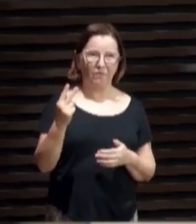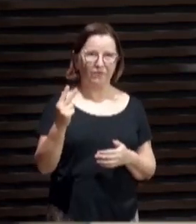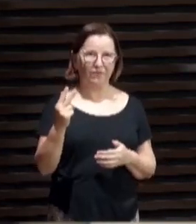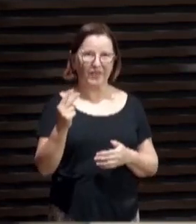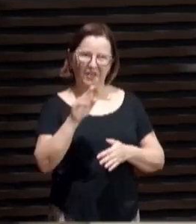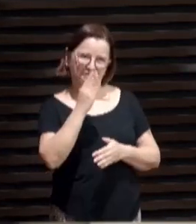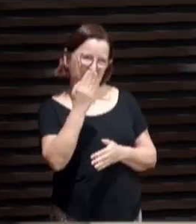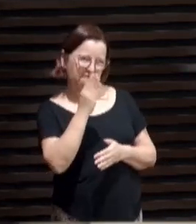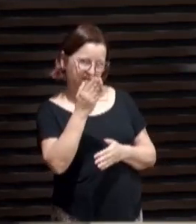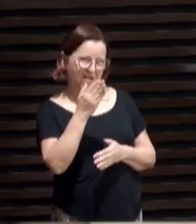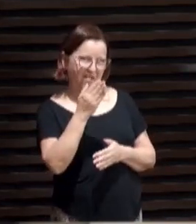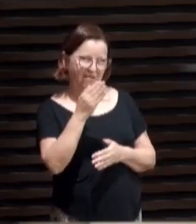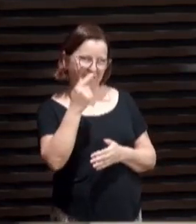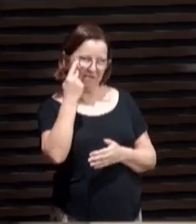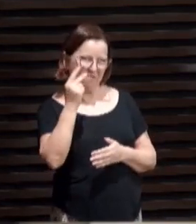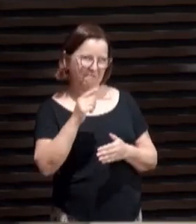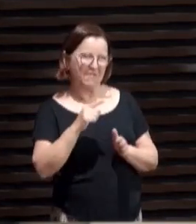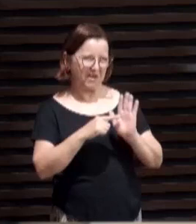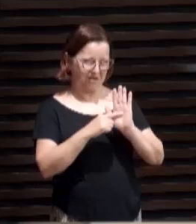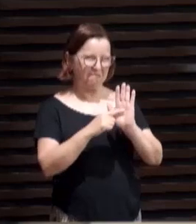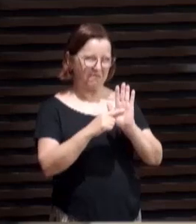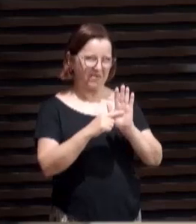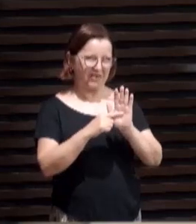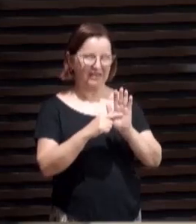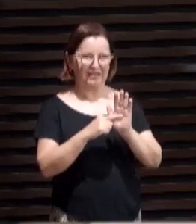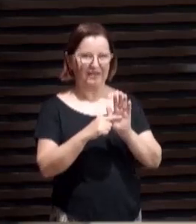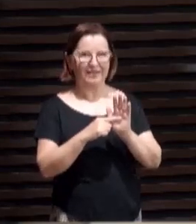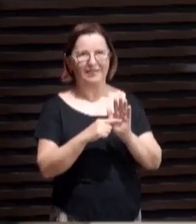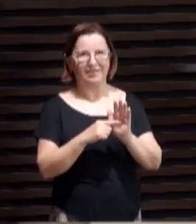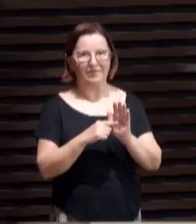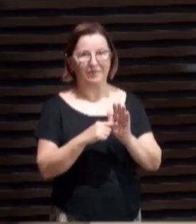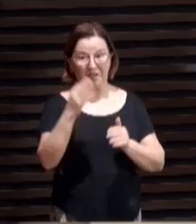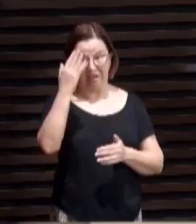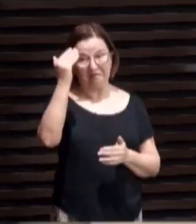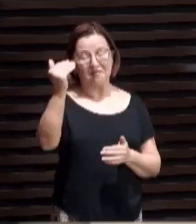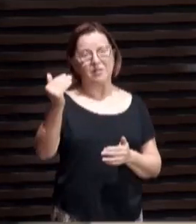fundo comercial? O que está por trás dessa cena?